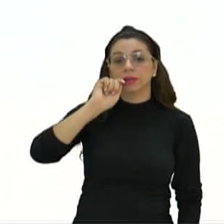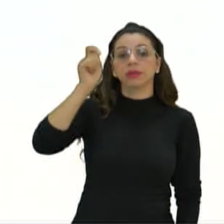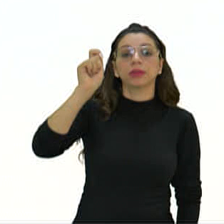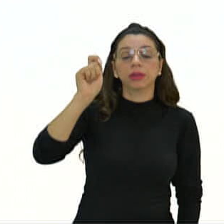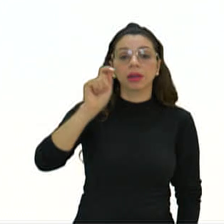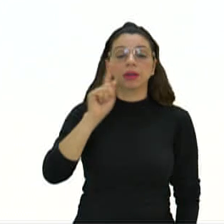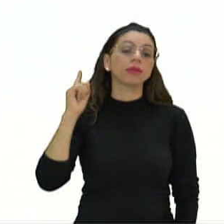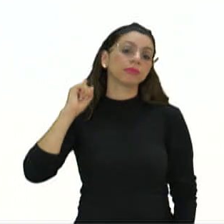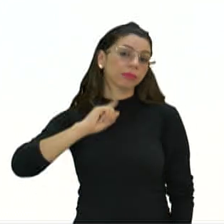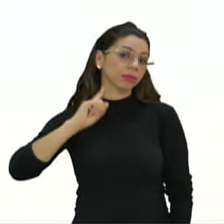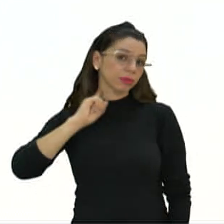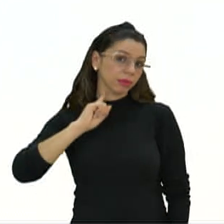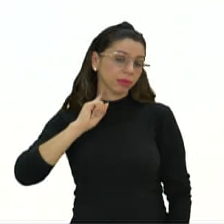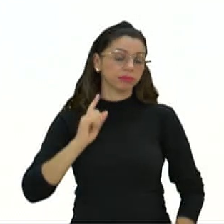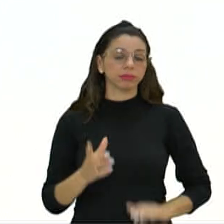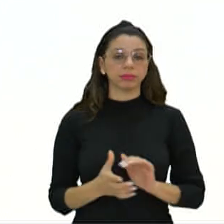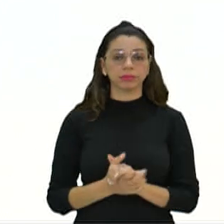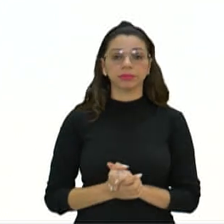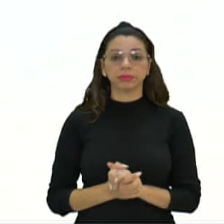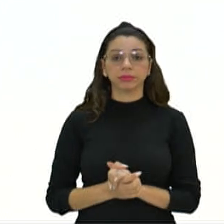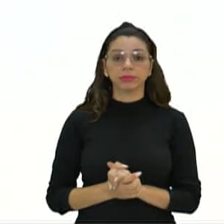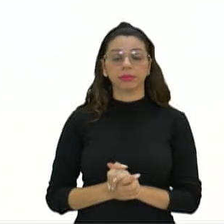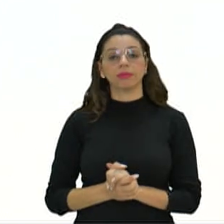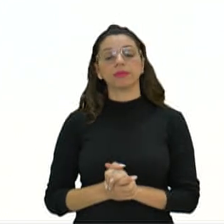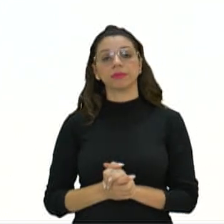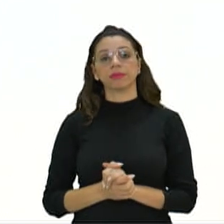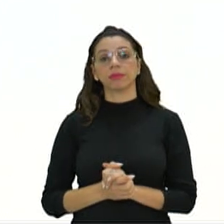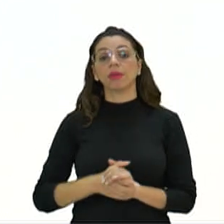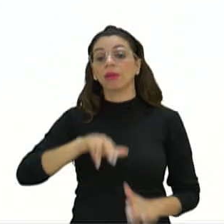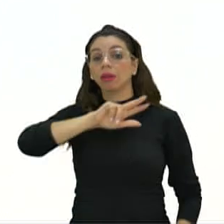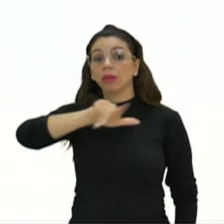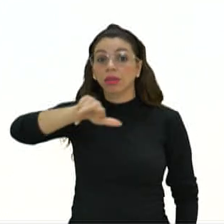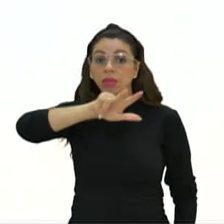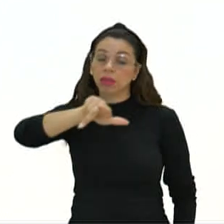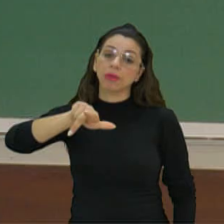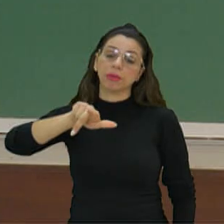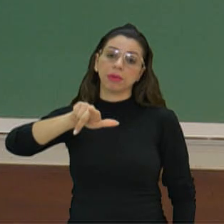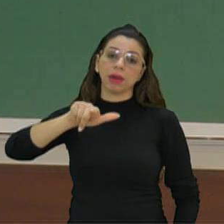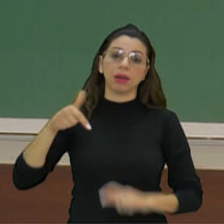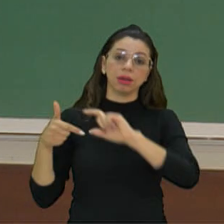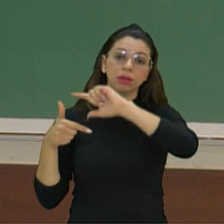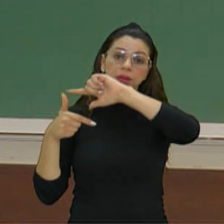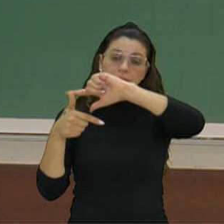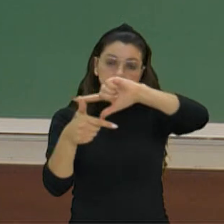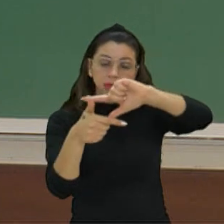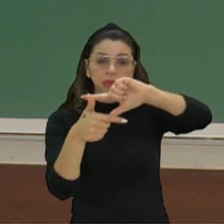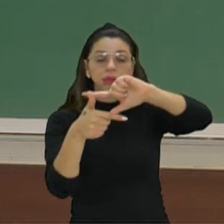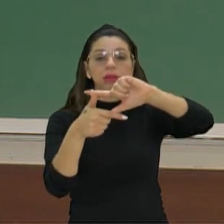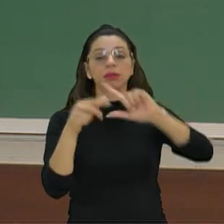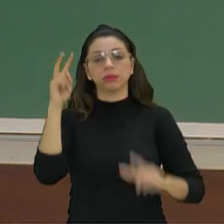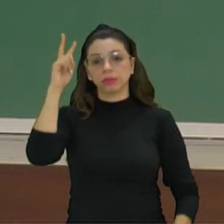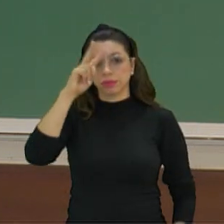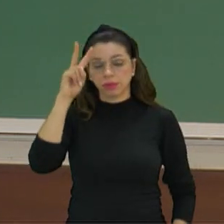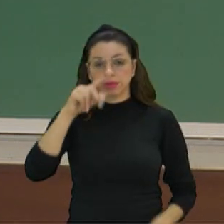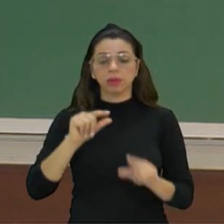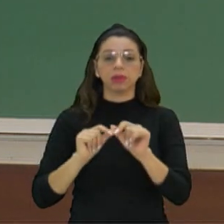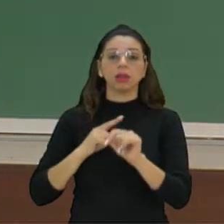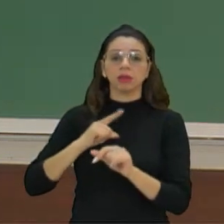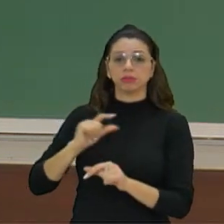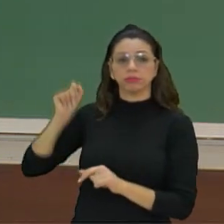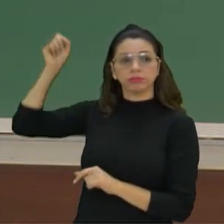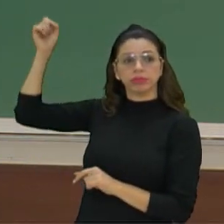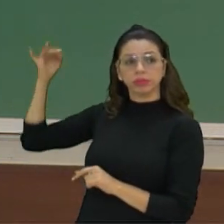Gerais, beleza? Então, as que não são, pelos historiadores, consideradas cidades históricas são